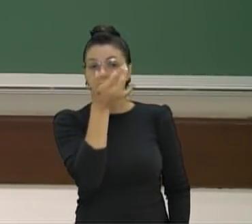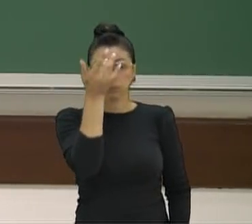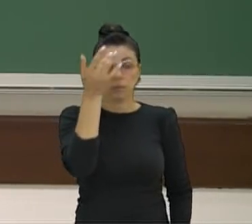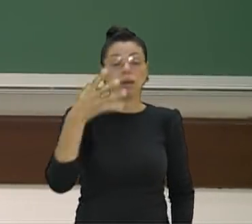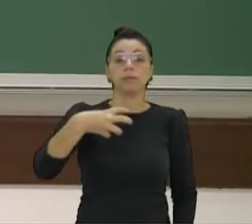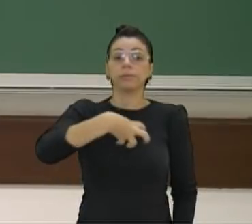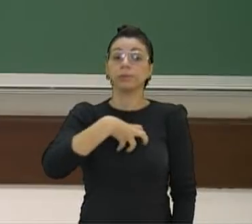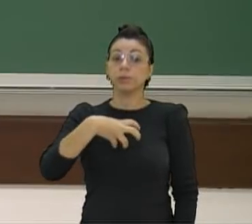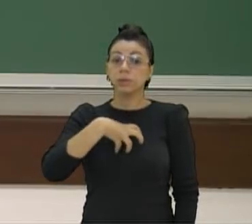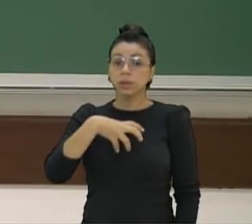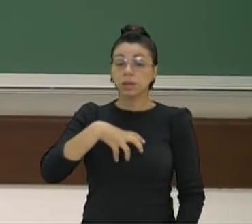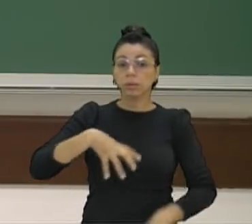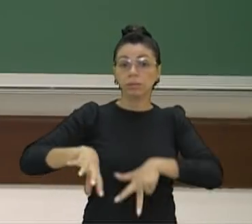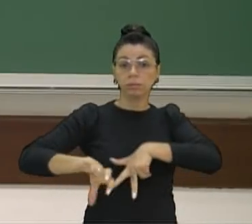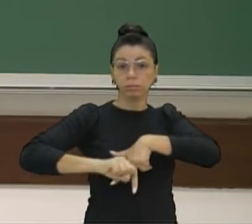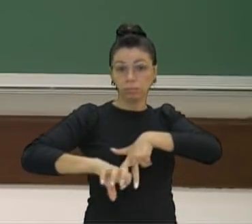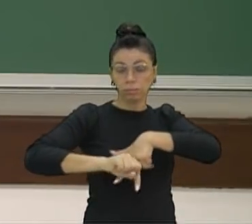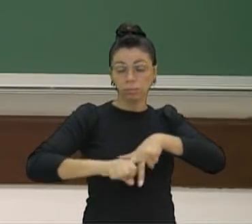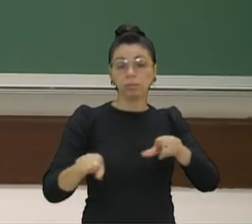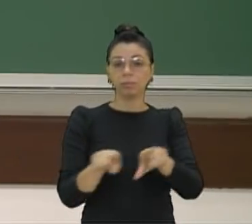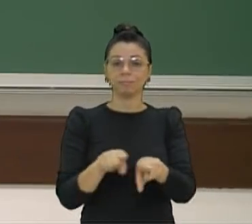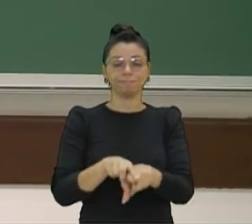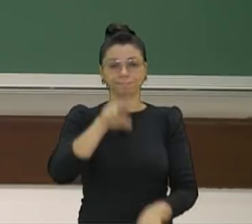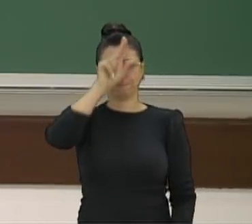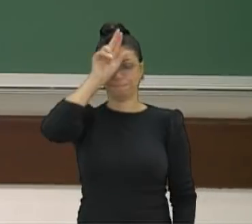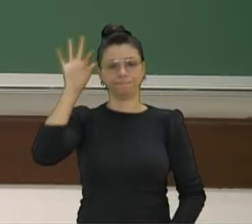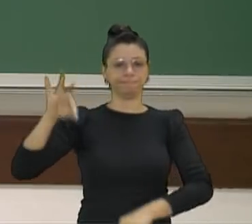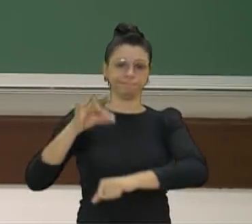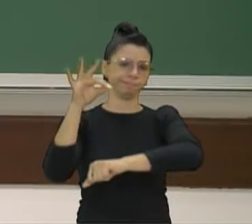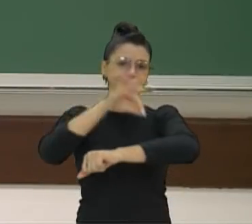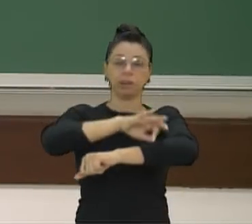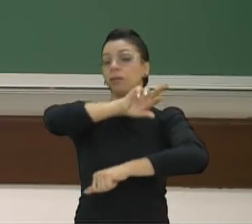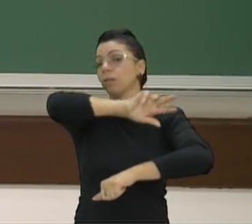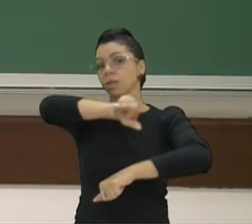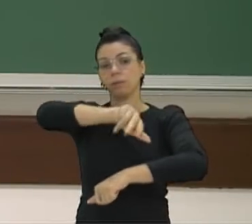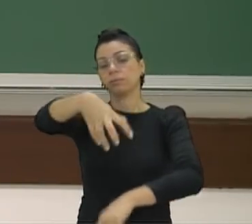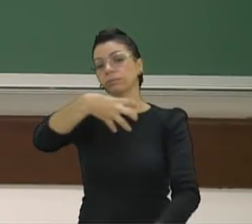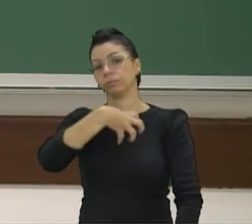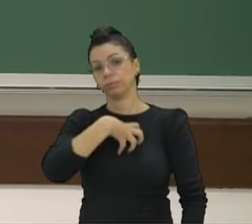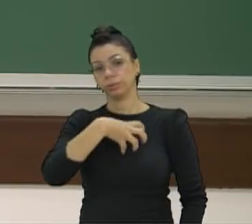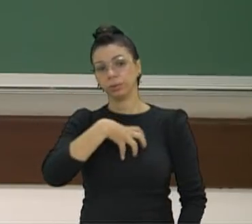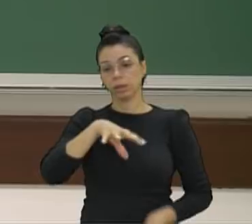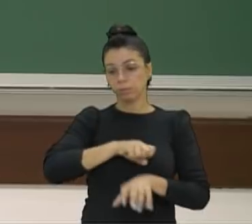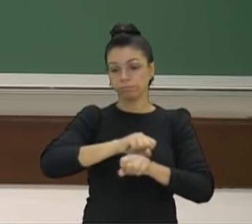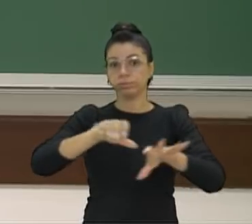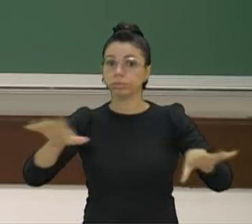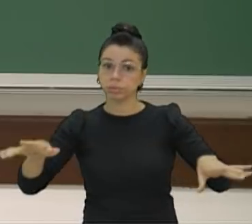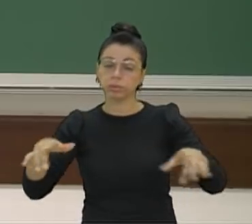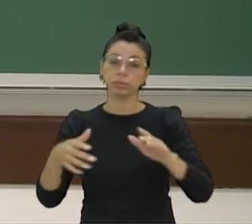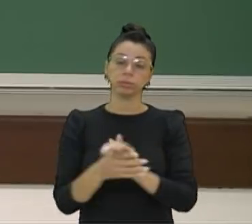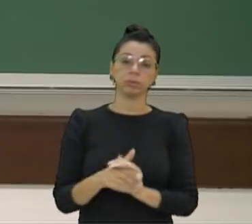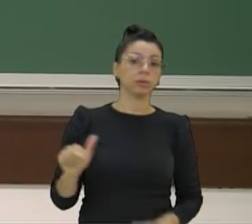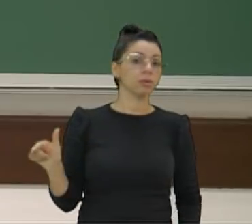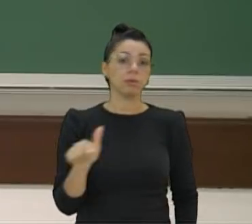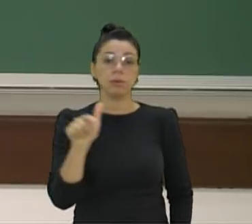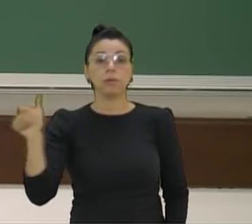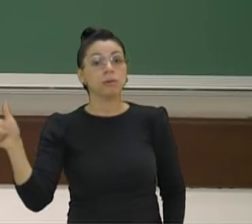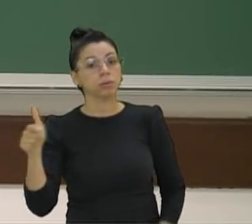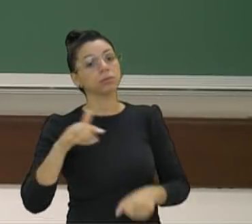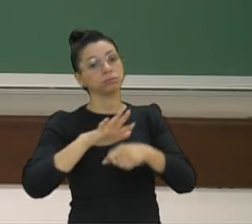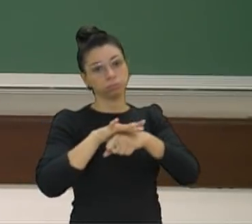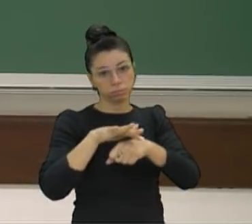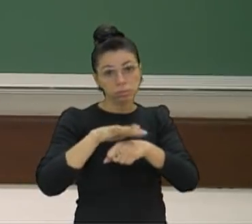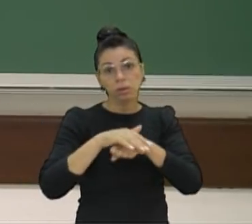as formas de transmissão. Picada de inseto não é uma forma de transmissão dessa doença, né, e sim outras